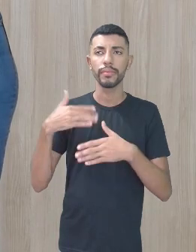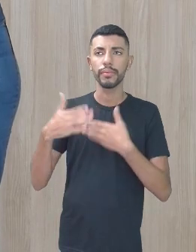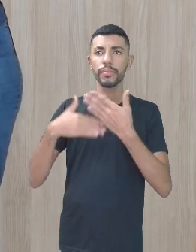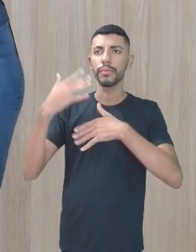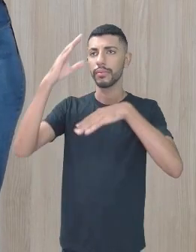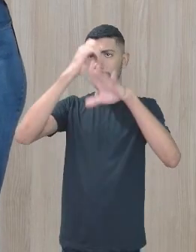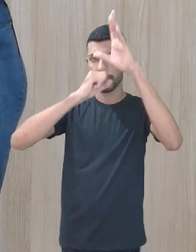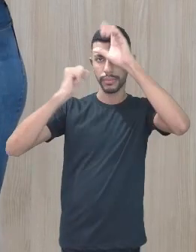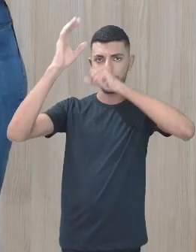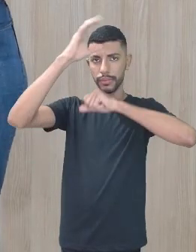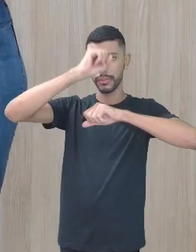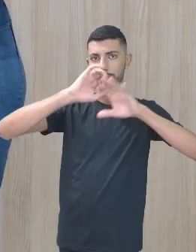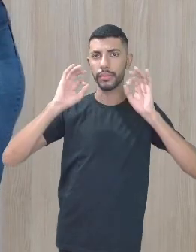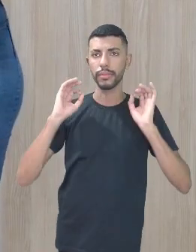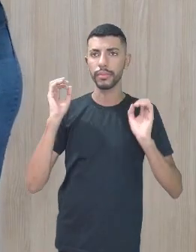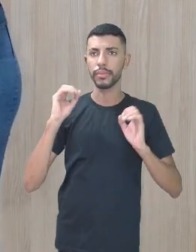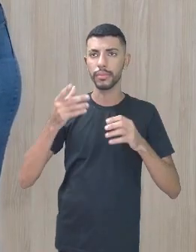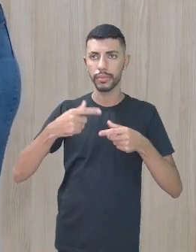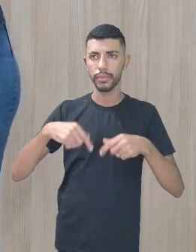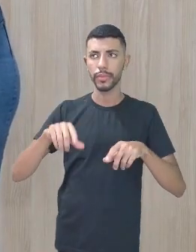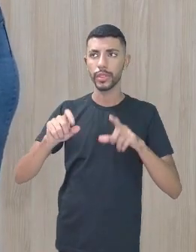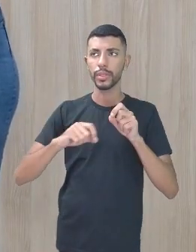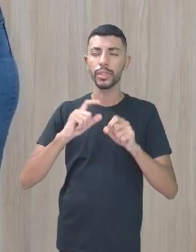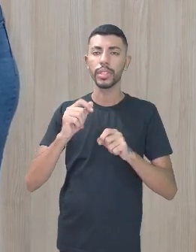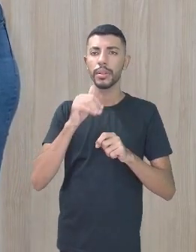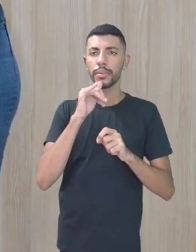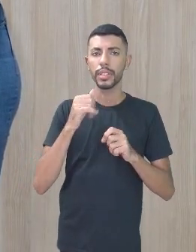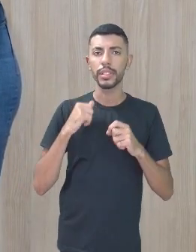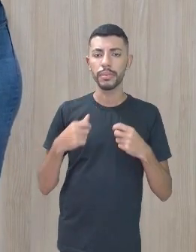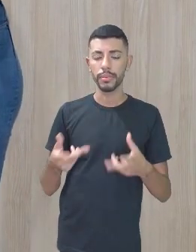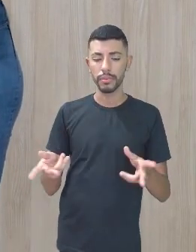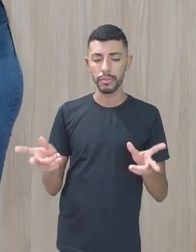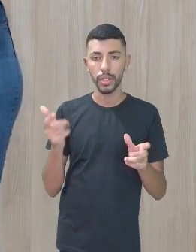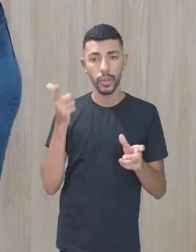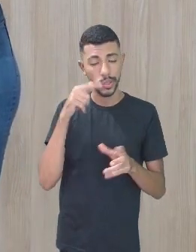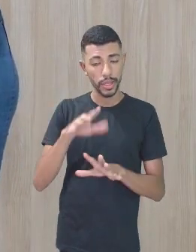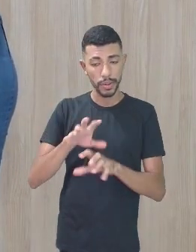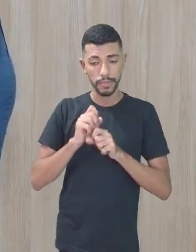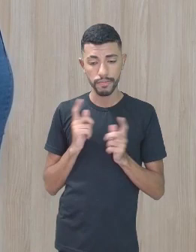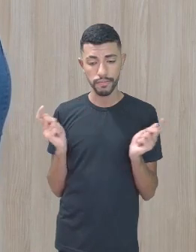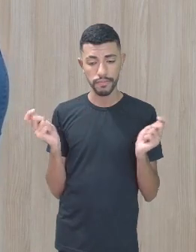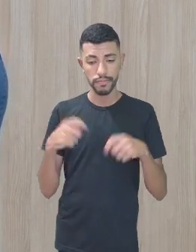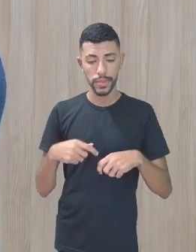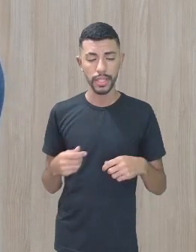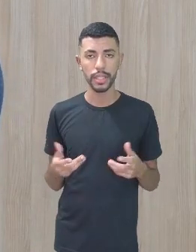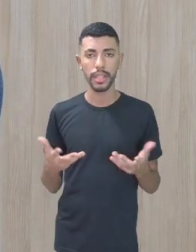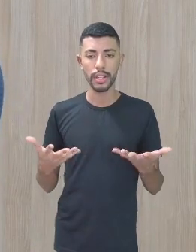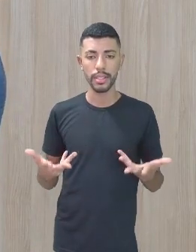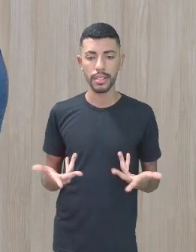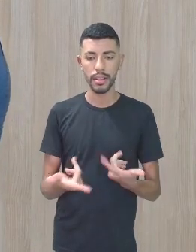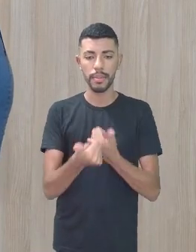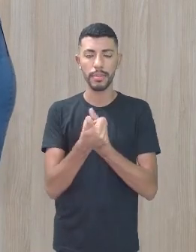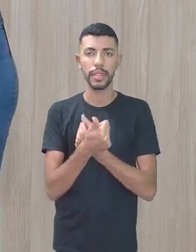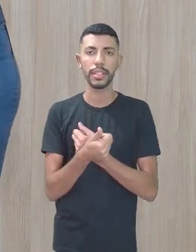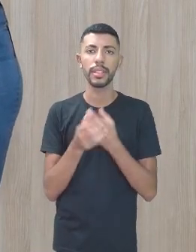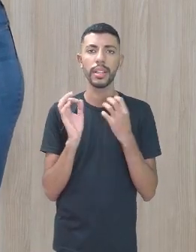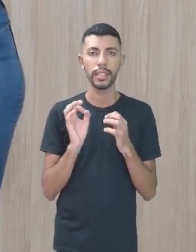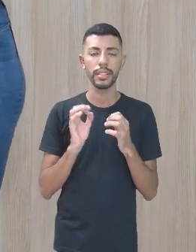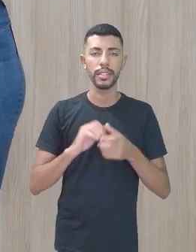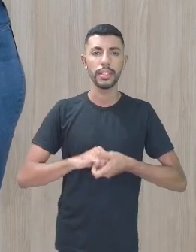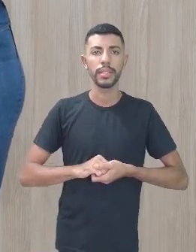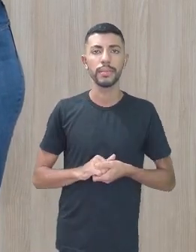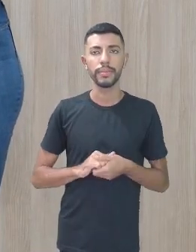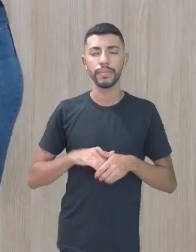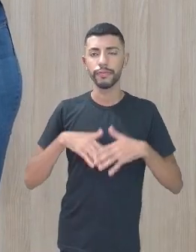processo de aprendizagem, para a aquisição de competências mais simples, para o desenvolvimento de habilidades mais complexas e